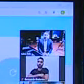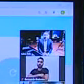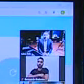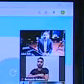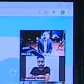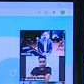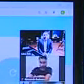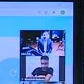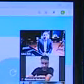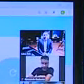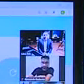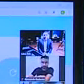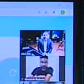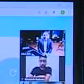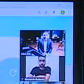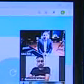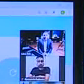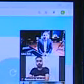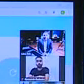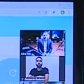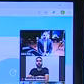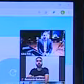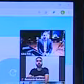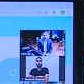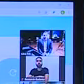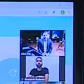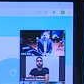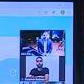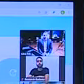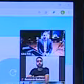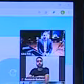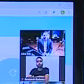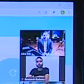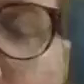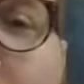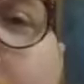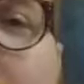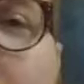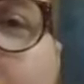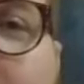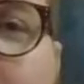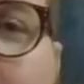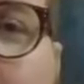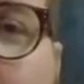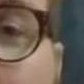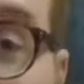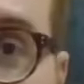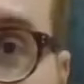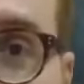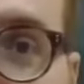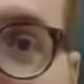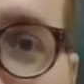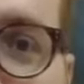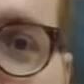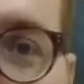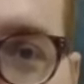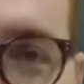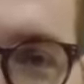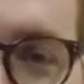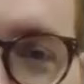exatamente como existe na escola. Então, quando o aluno entra ali com o seu login institucional, ele vai entrar nas mesmas